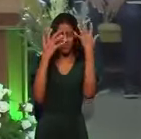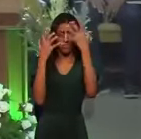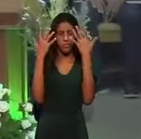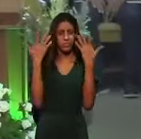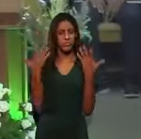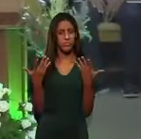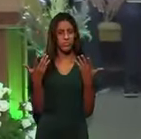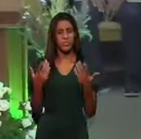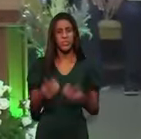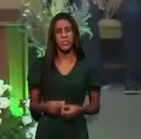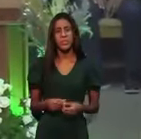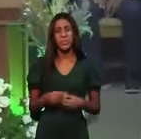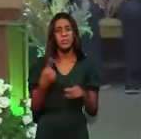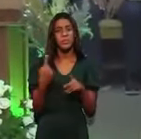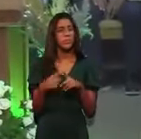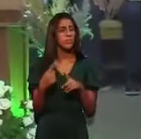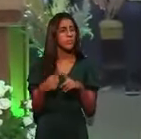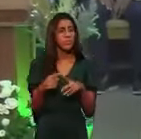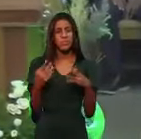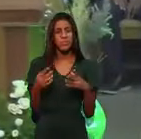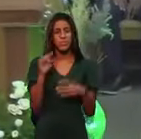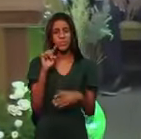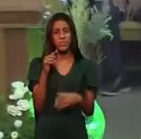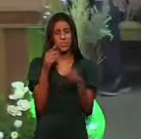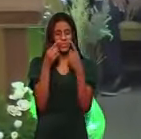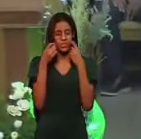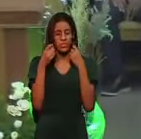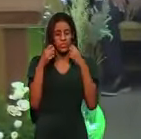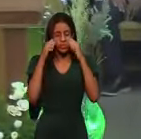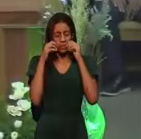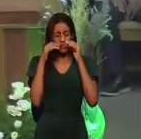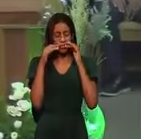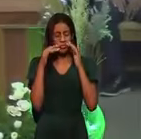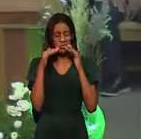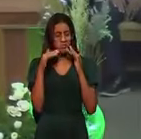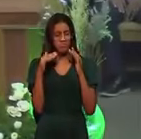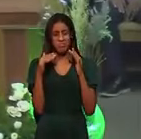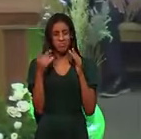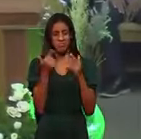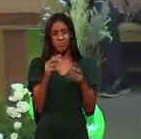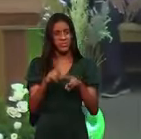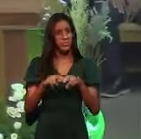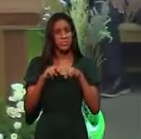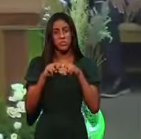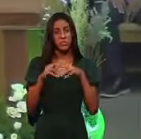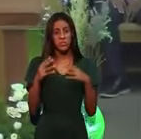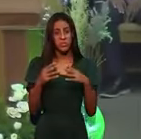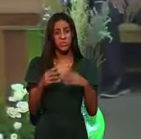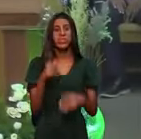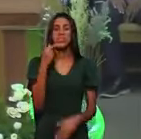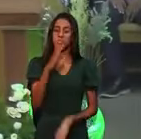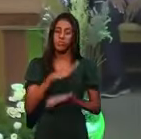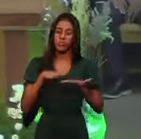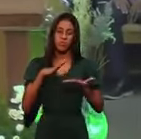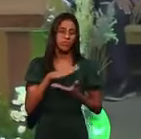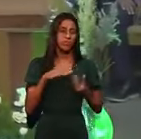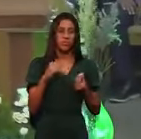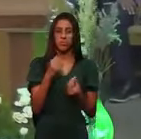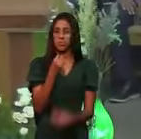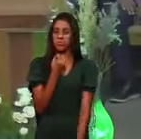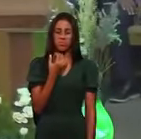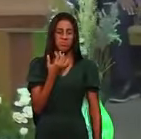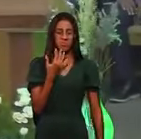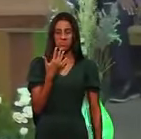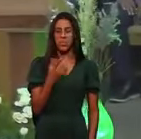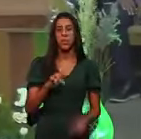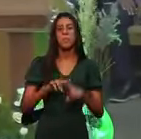Por que essas lágrimas estão brotando dos teus olhos e você não sabe a causa? Tua alma não está bem. Mas Jesus te convida